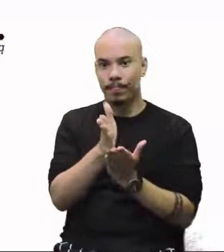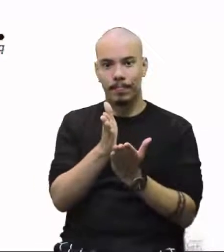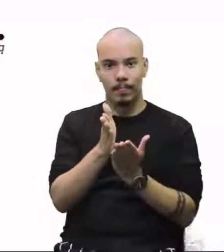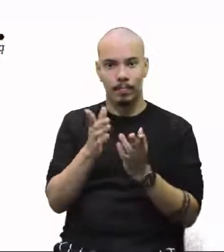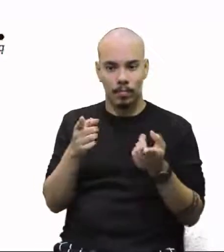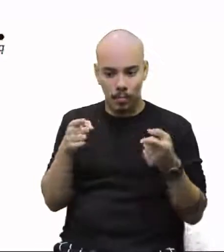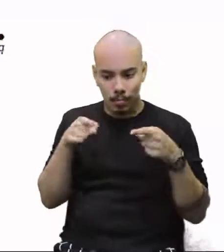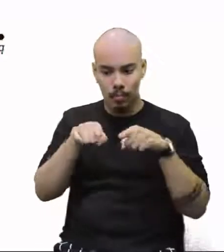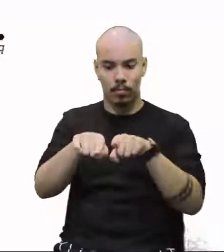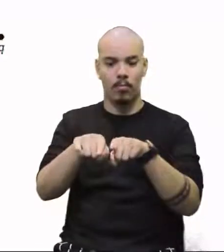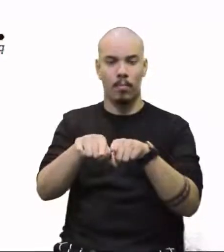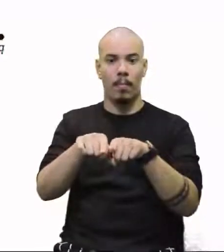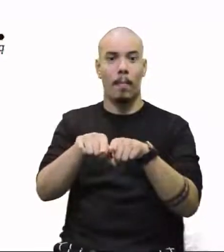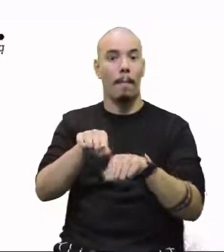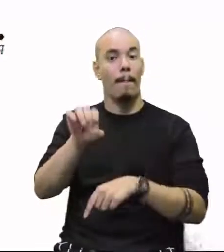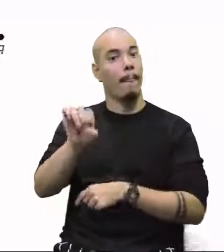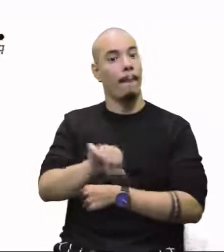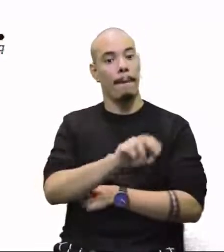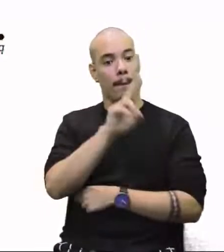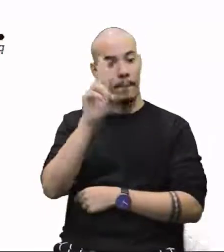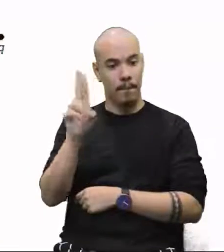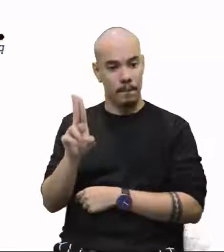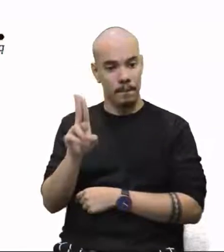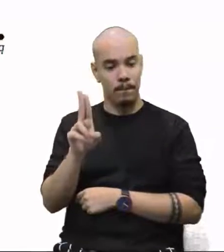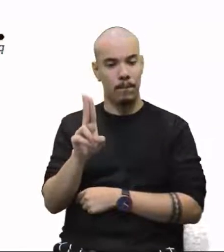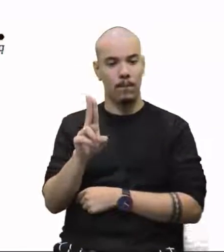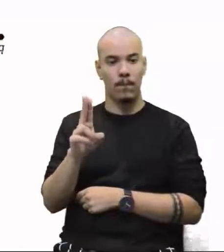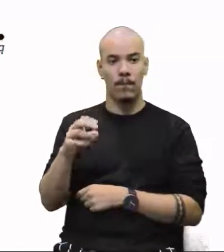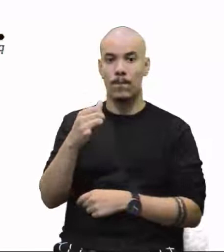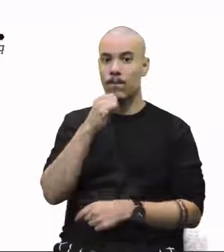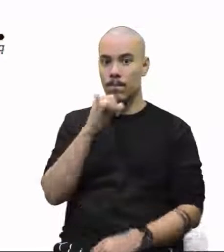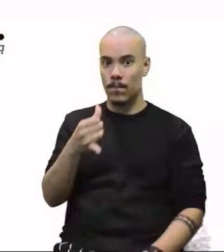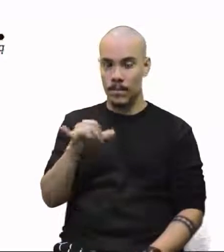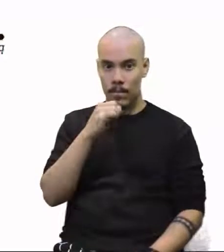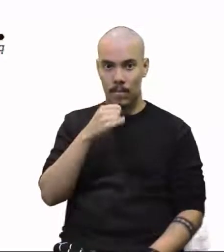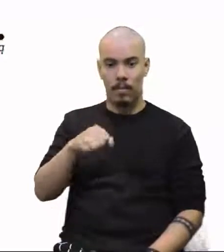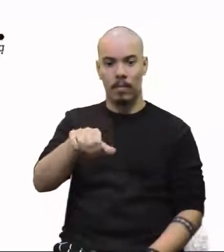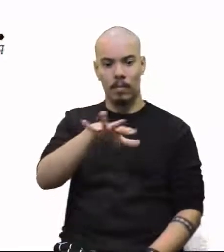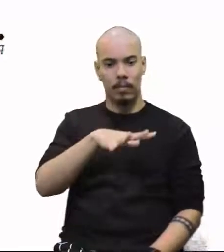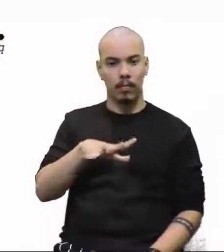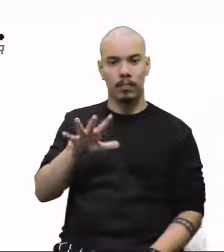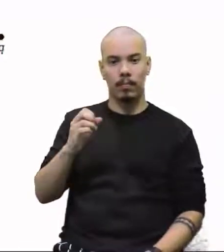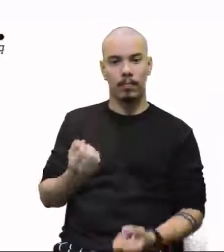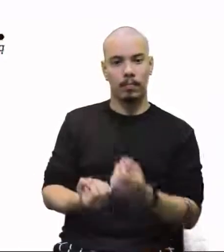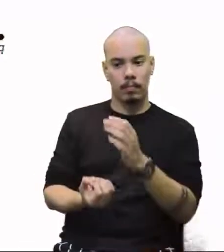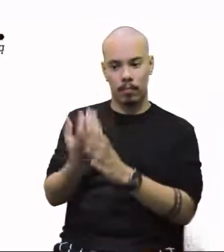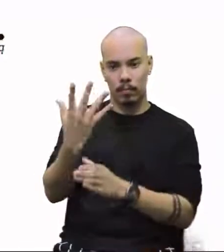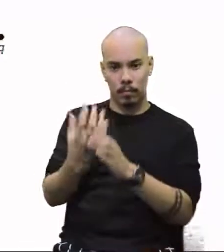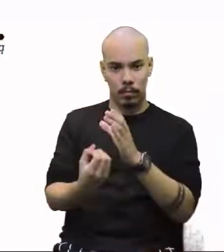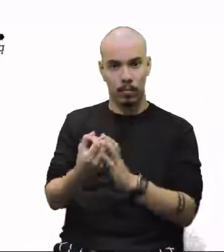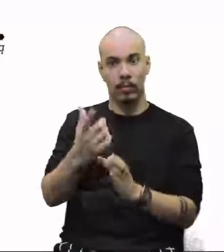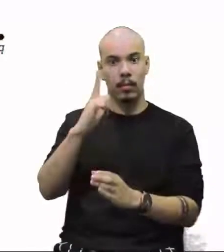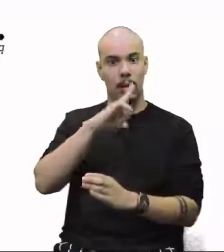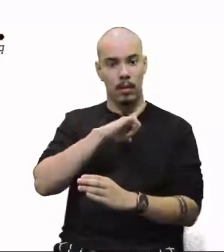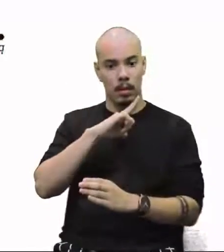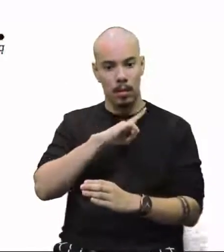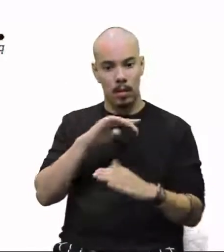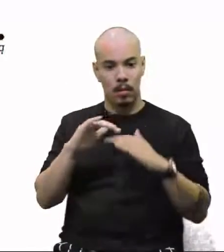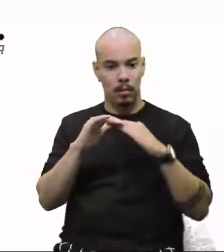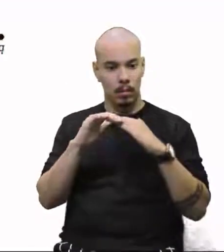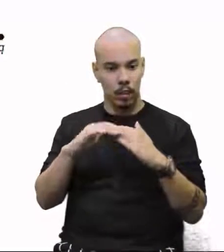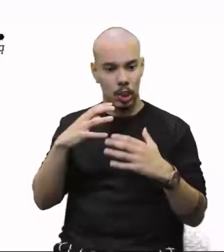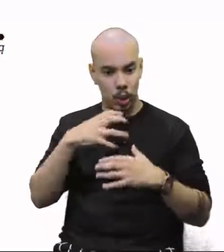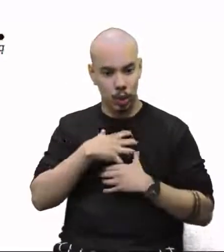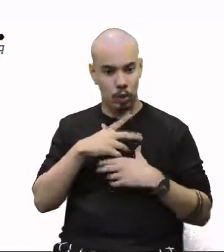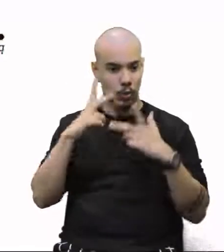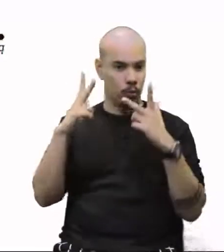paralelas. Ou será que a corrente e o campo magnético, por ela produzido, têm direções paralelas, mas ao mesmo sentido?